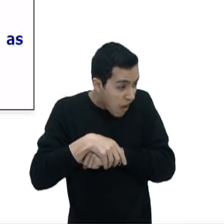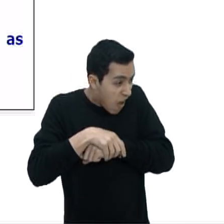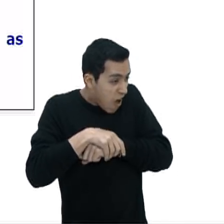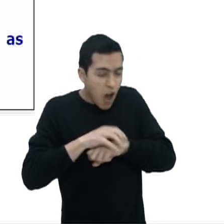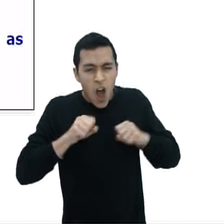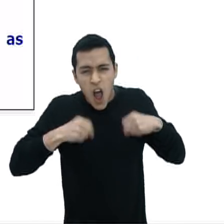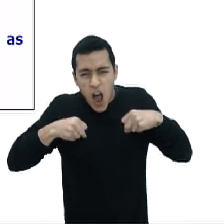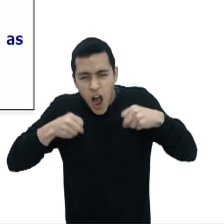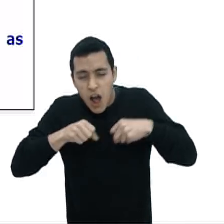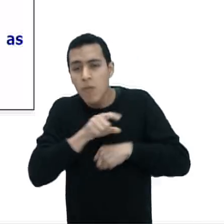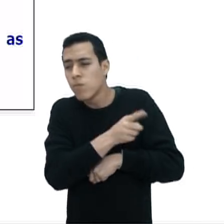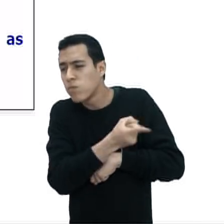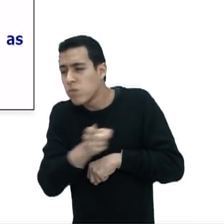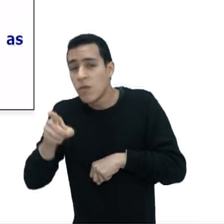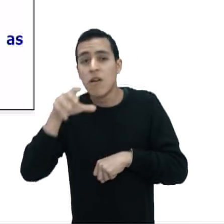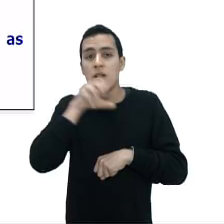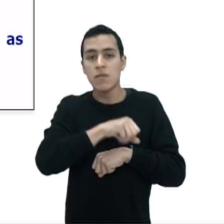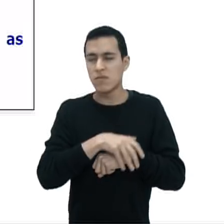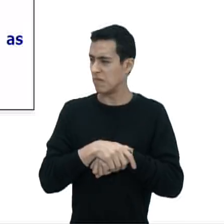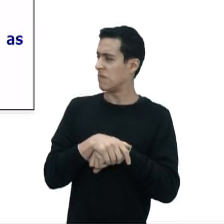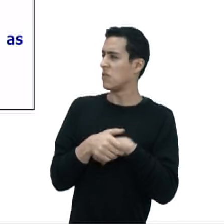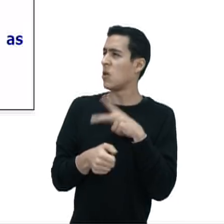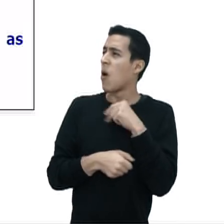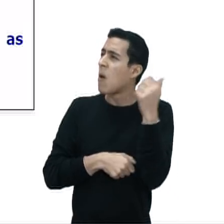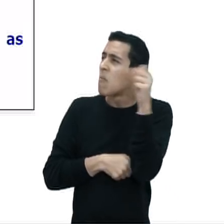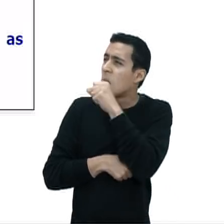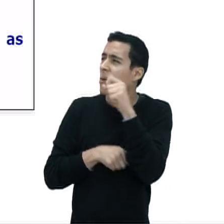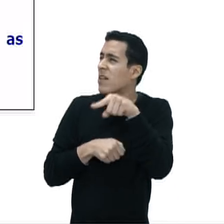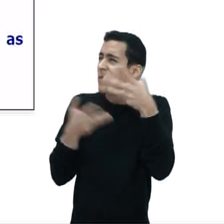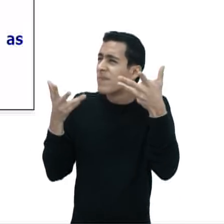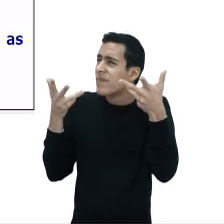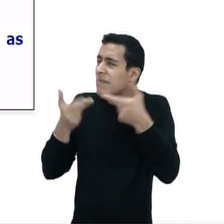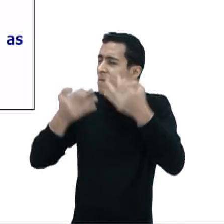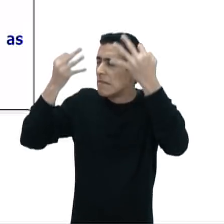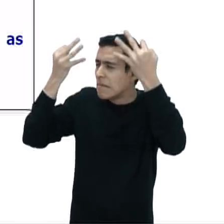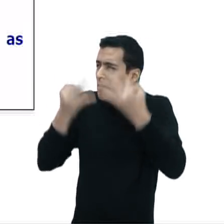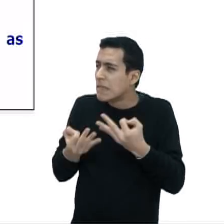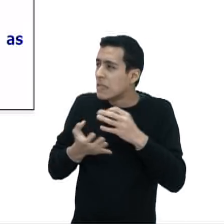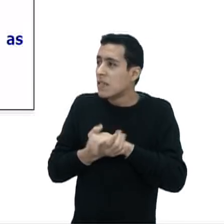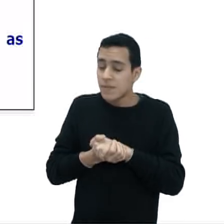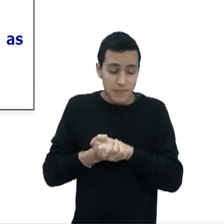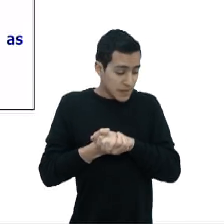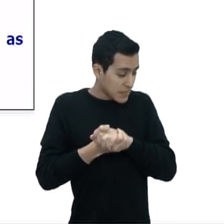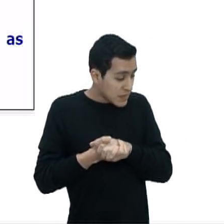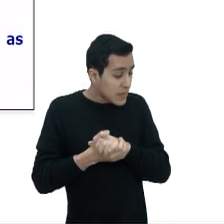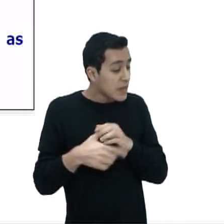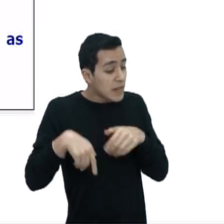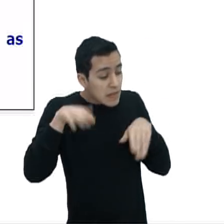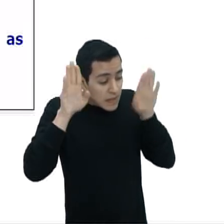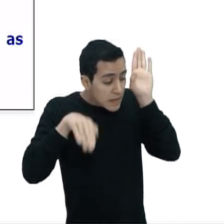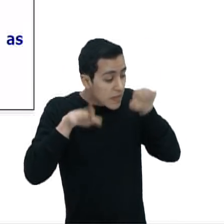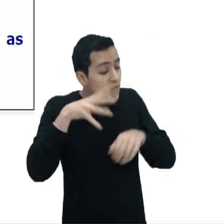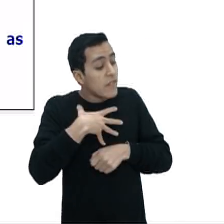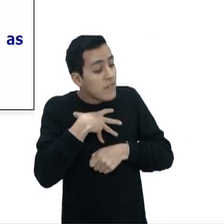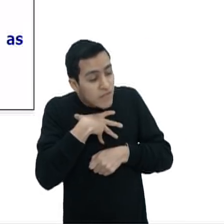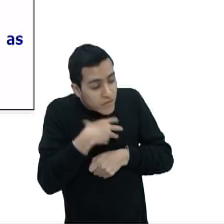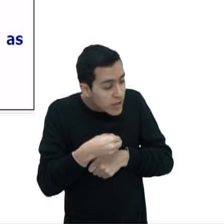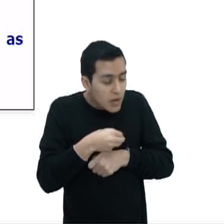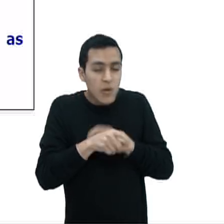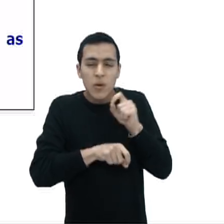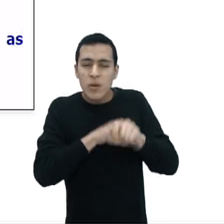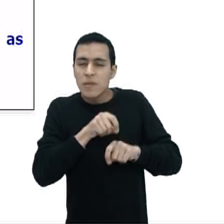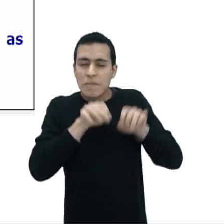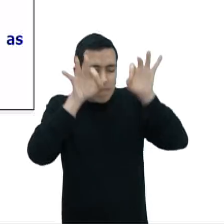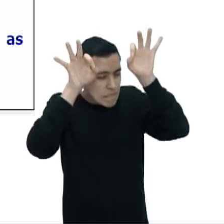pôde. Nossa, mãe, isso foi incrível. Viu só, meu filhinho? É por isso que é